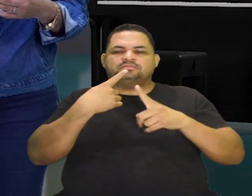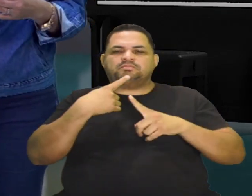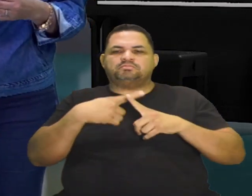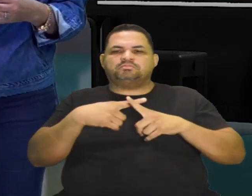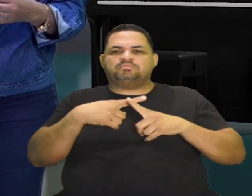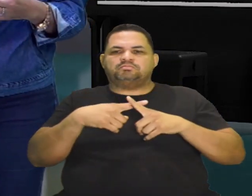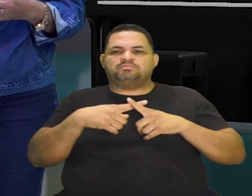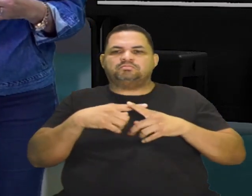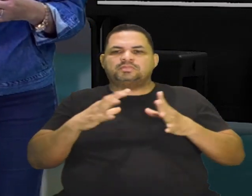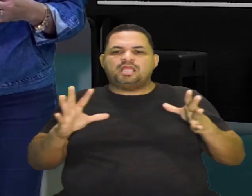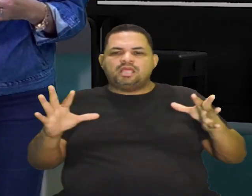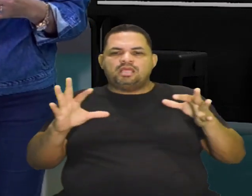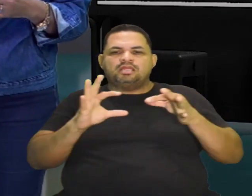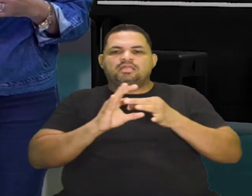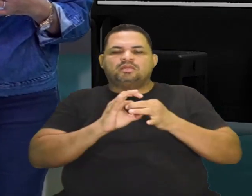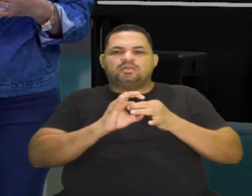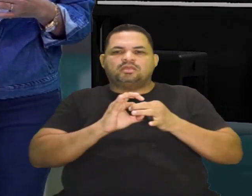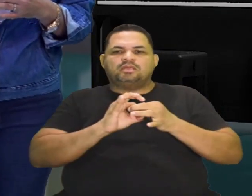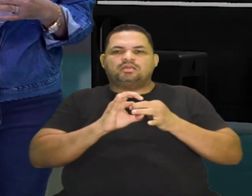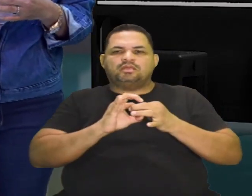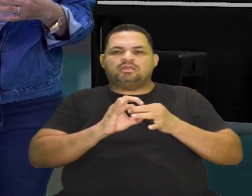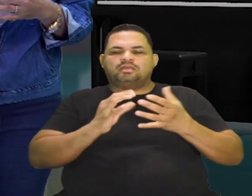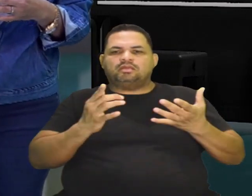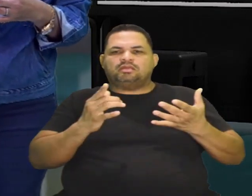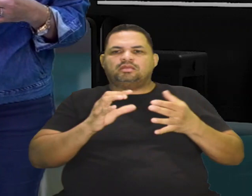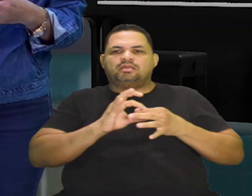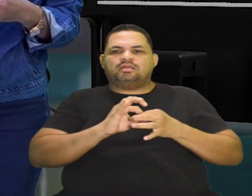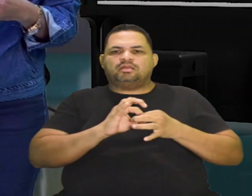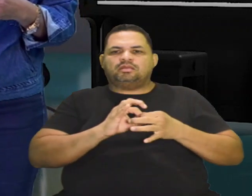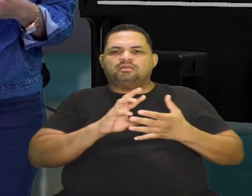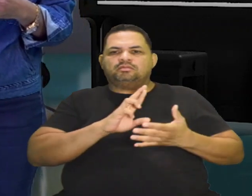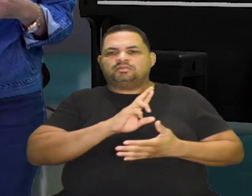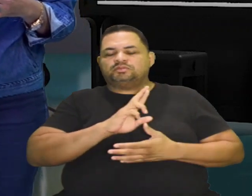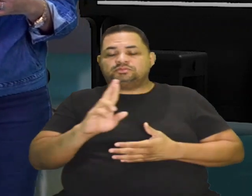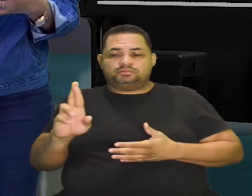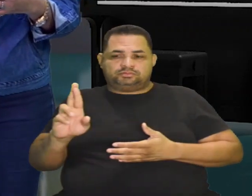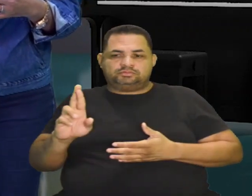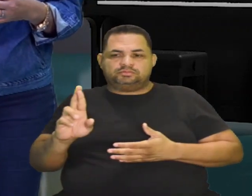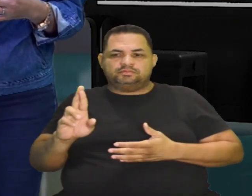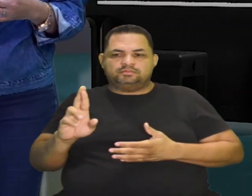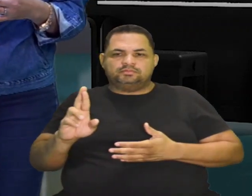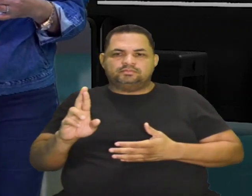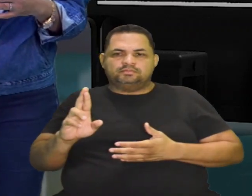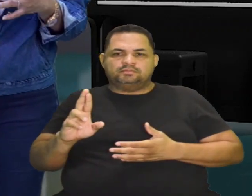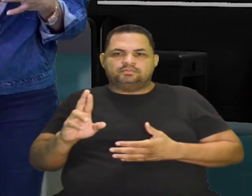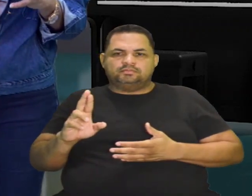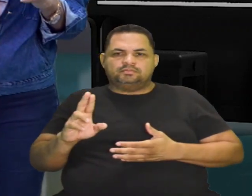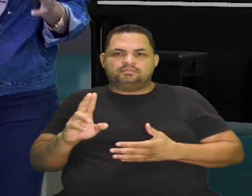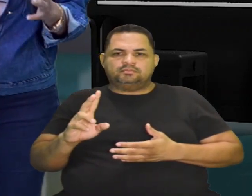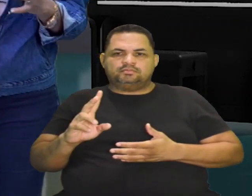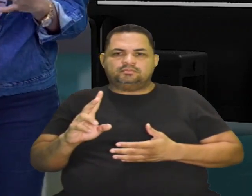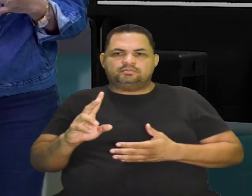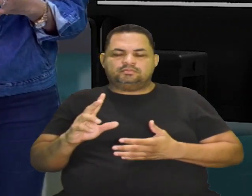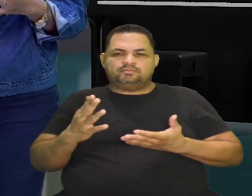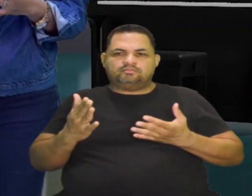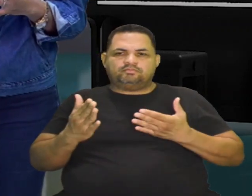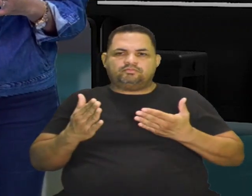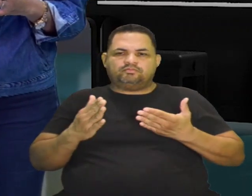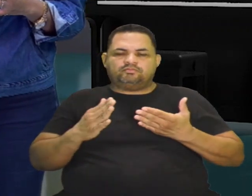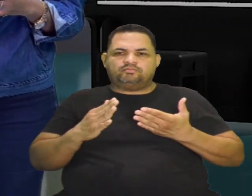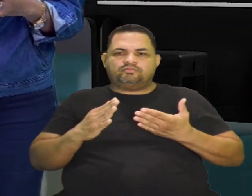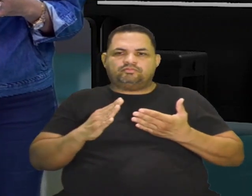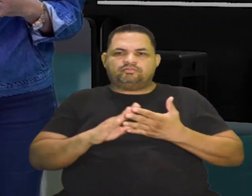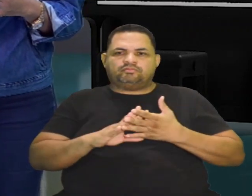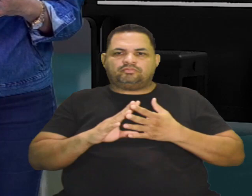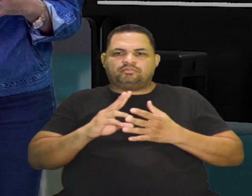esse vínculo ainda muito grande com a questão religiosa, então o